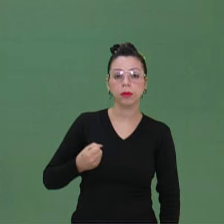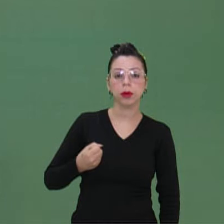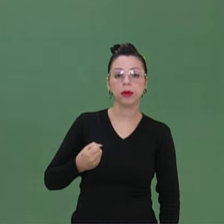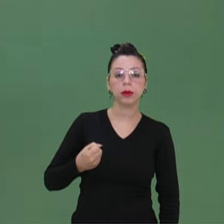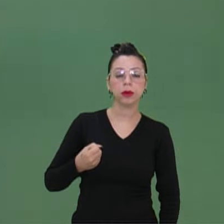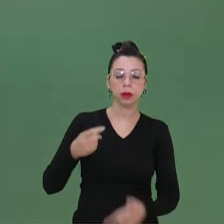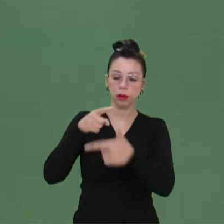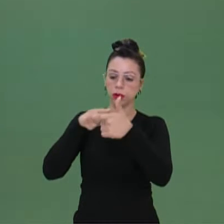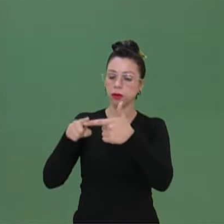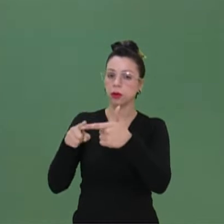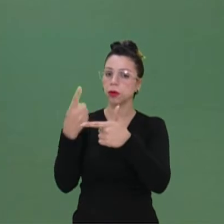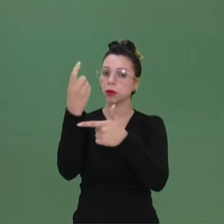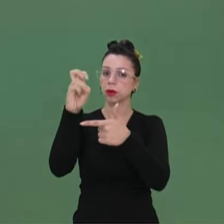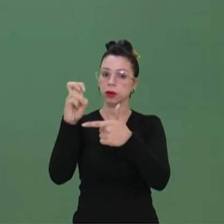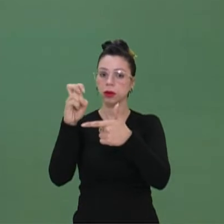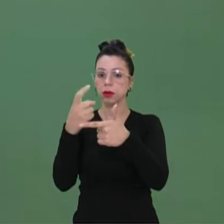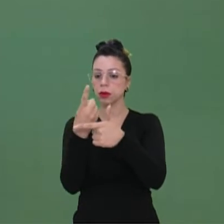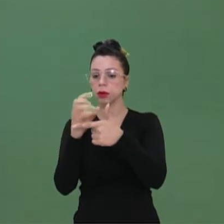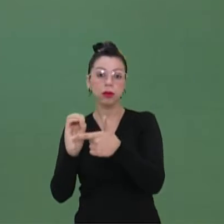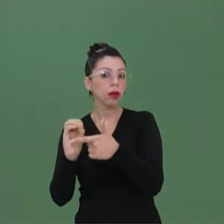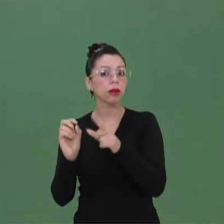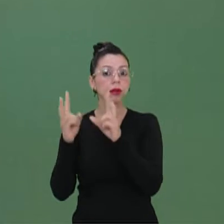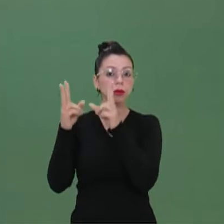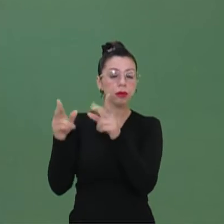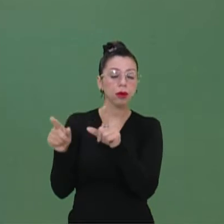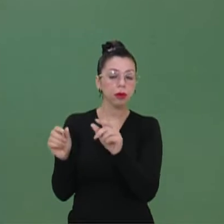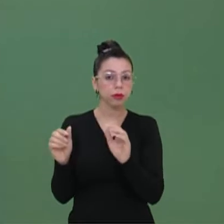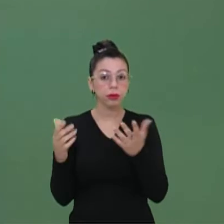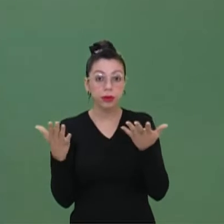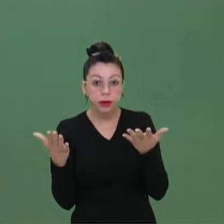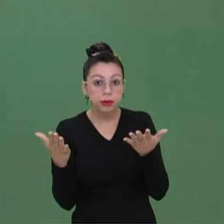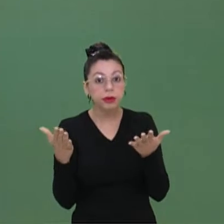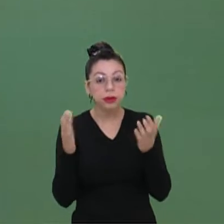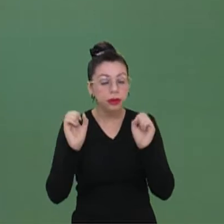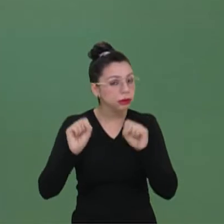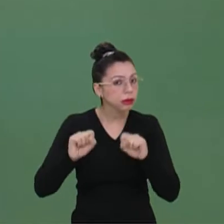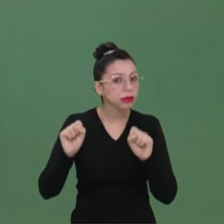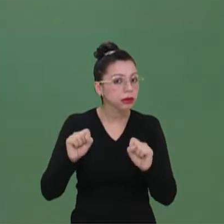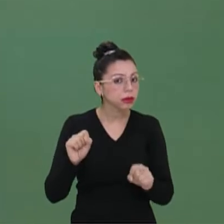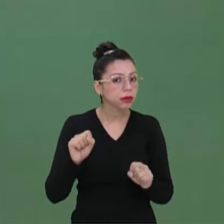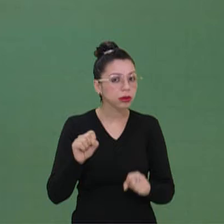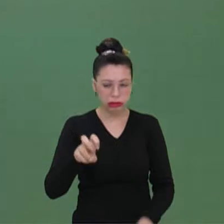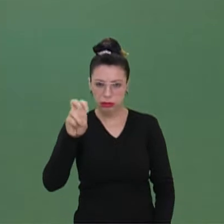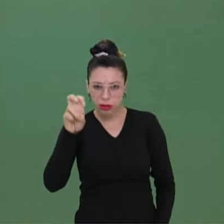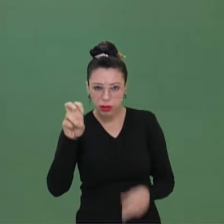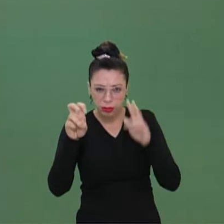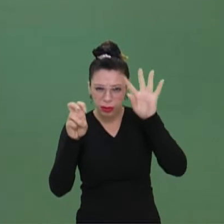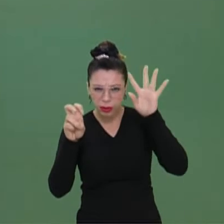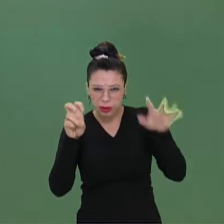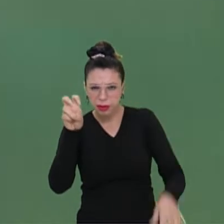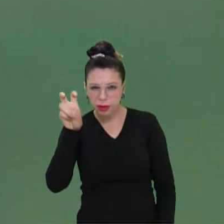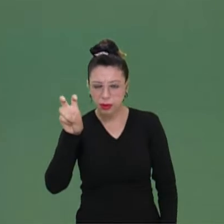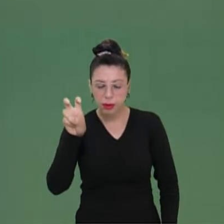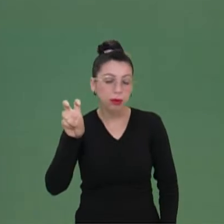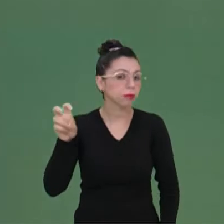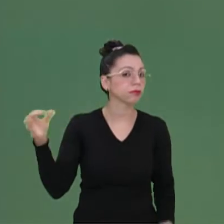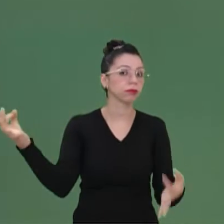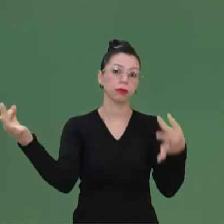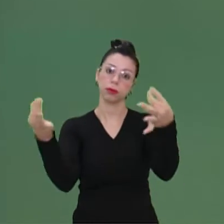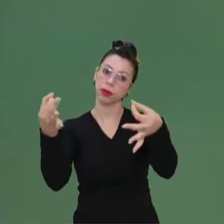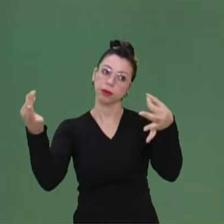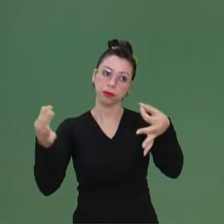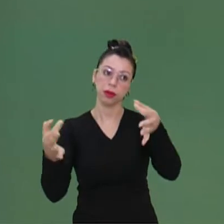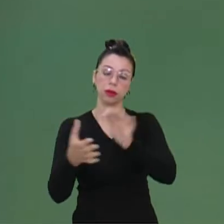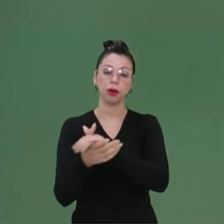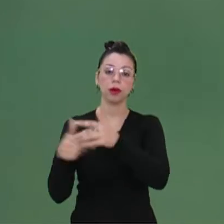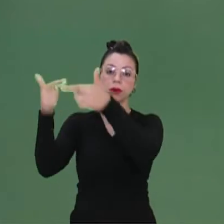ao mesmo tempo. Pensa, pensa. Isso! Parabéns! É isso aí. Você falou 5, pensou no 5? Ótimo! Então, eu vou dividir